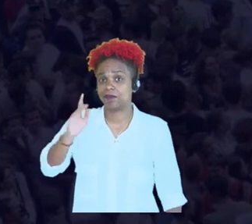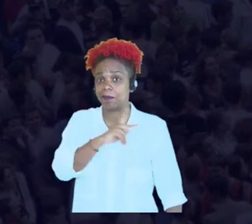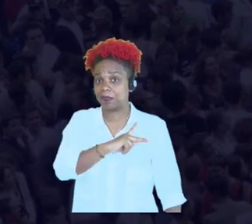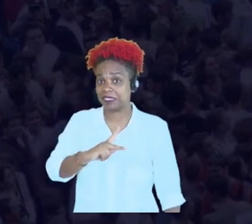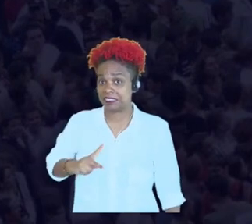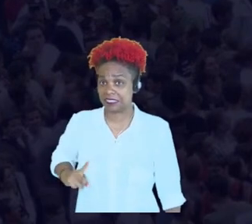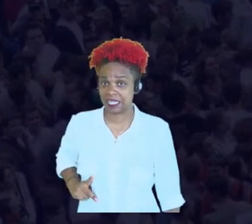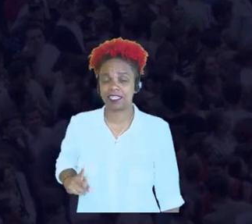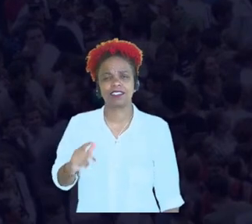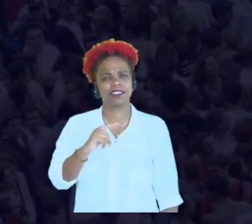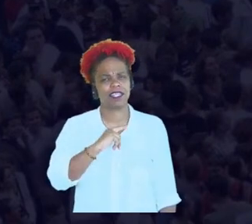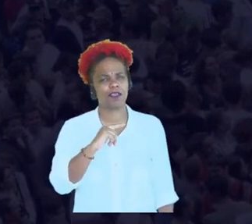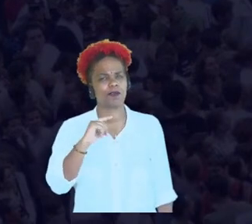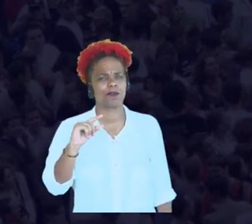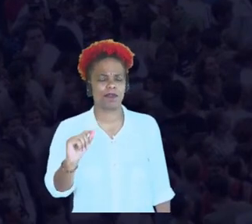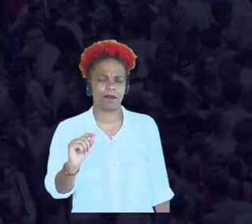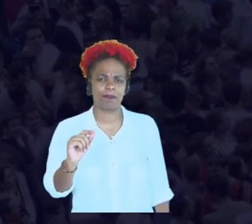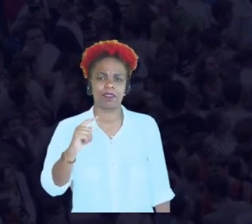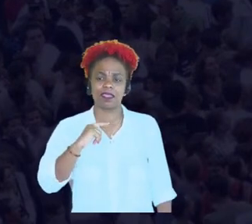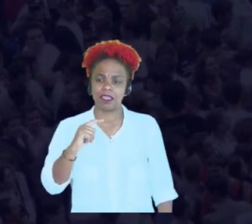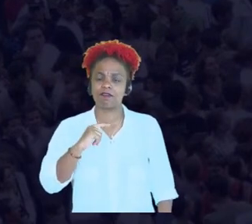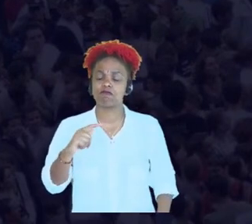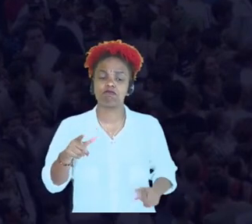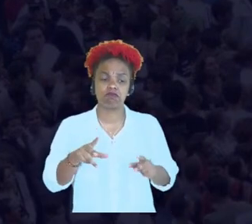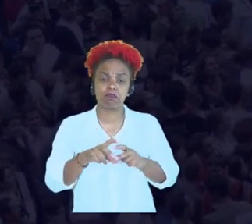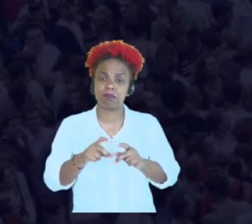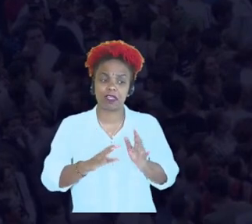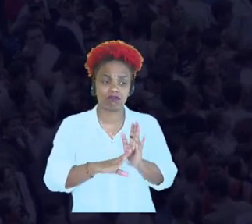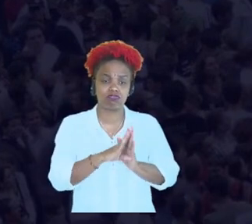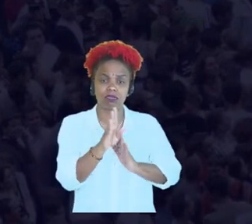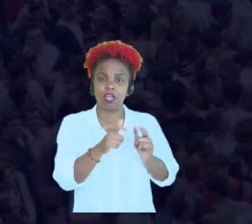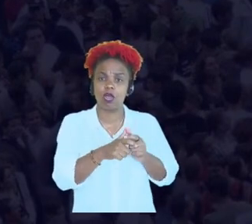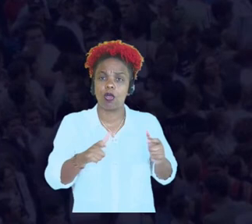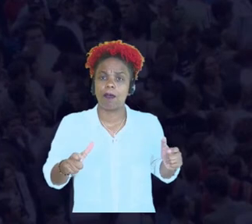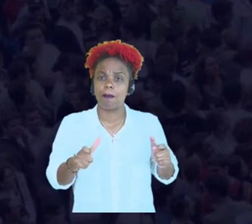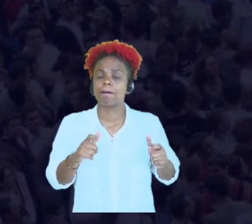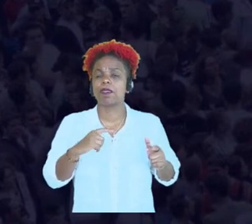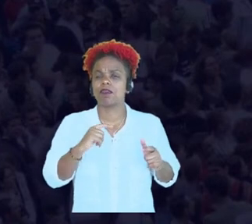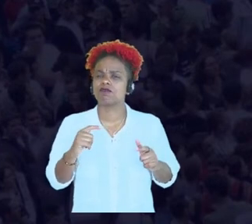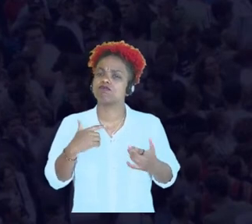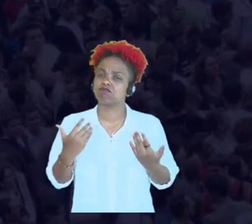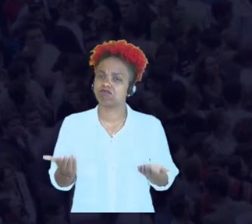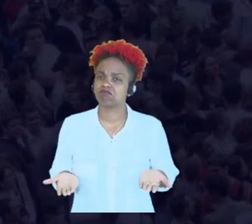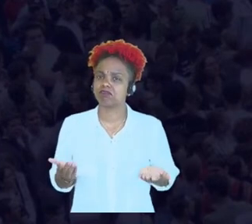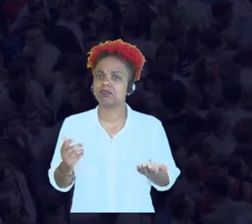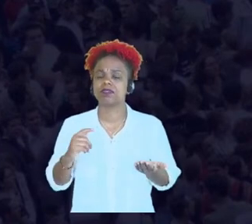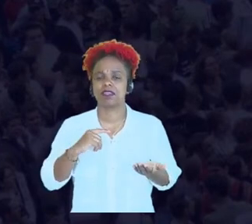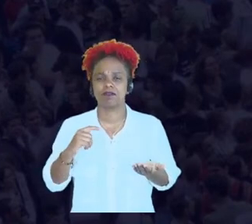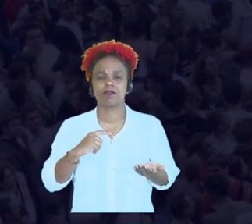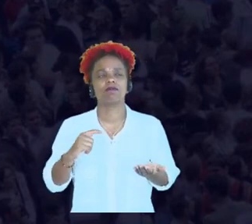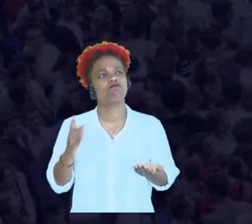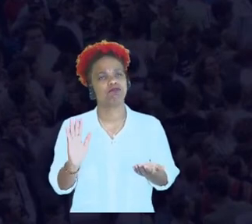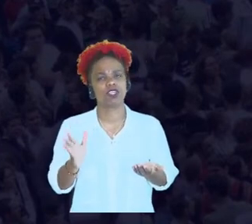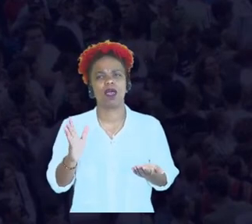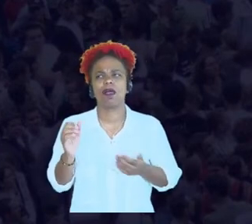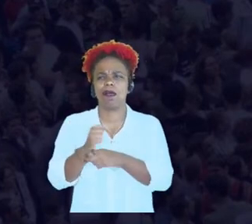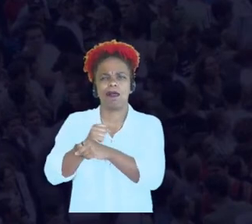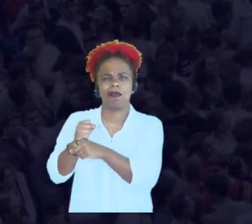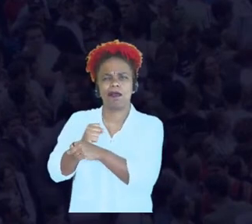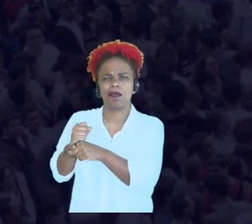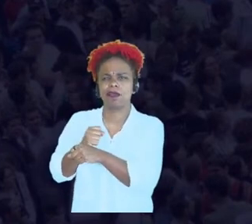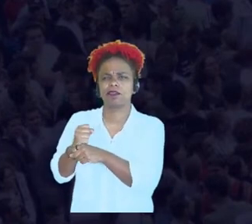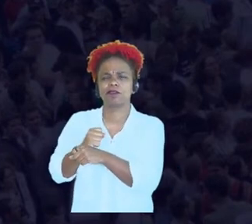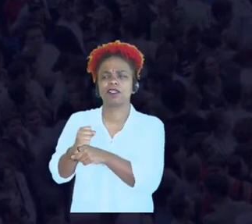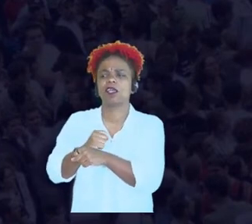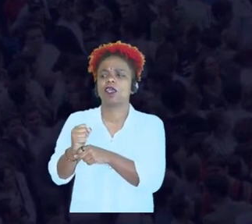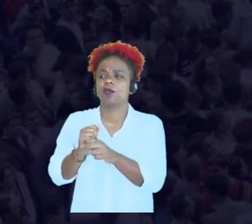presidência, tendem a ter bancadas maiores, esses partidos tendem a ter bancadas grandes, né? Isso, por muito tempo, justificou